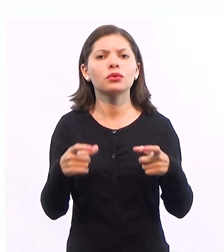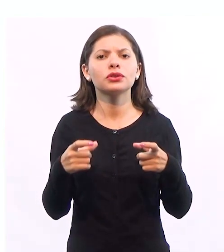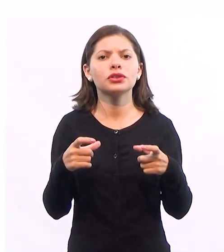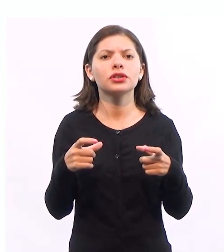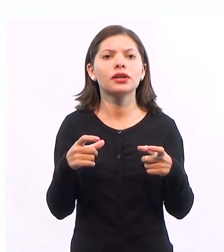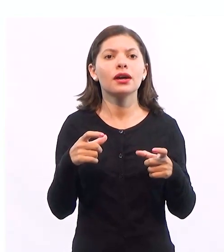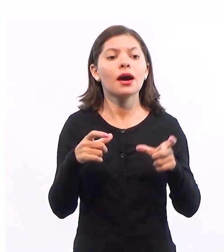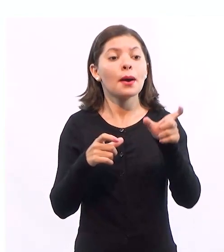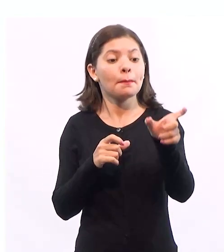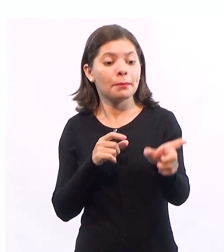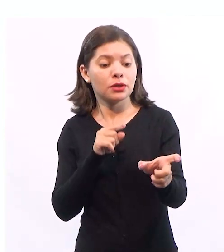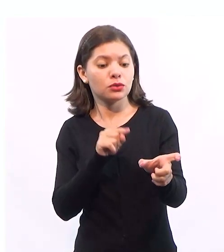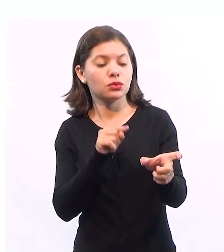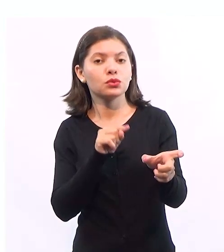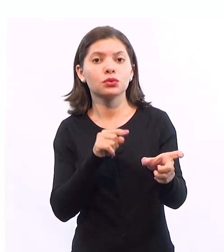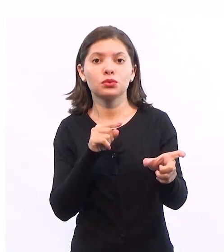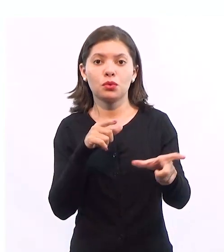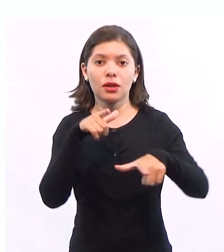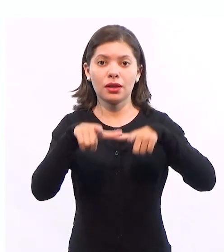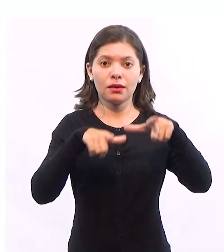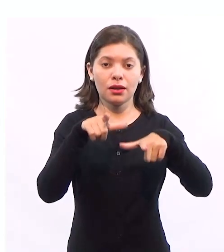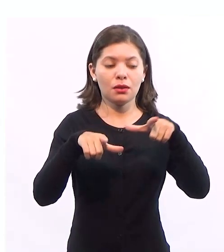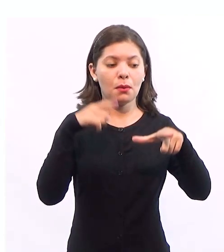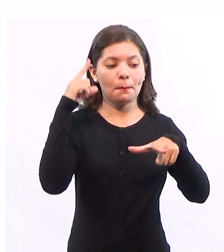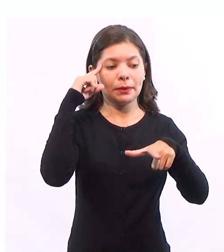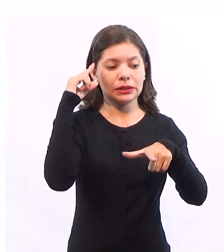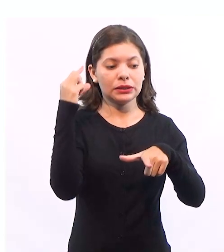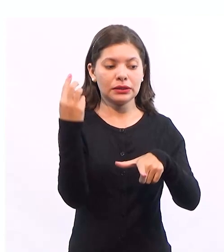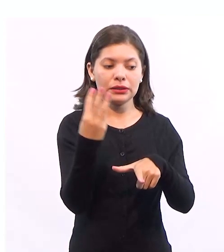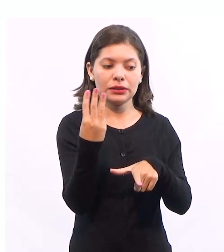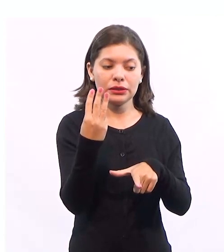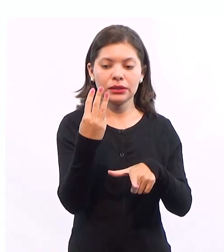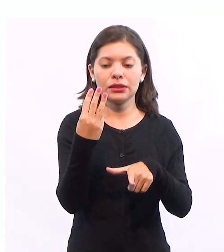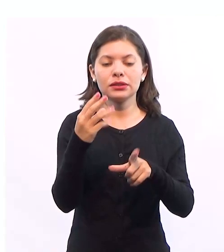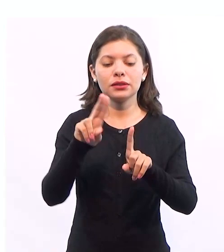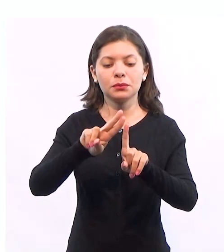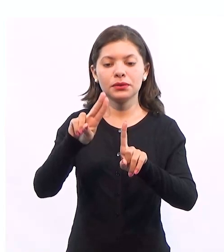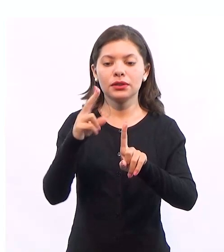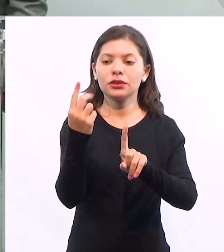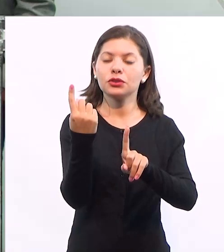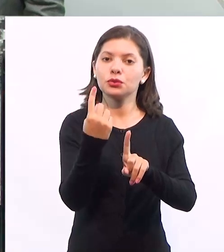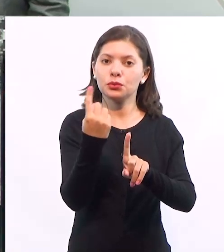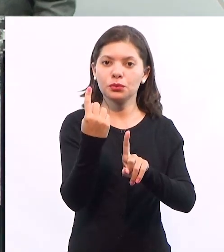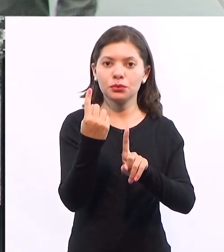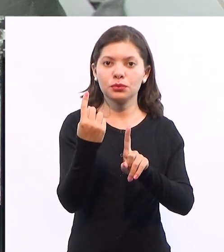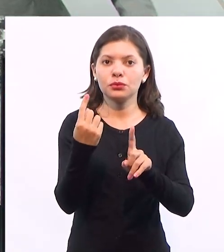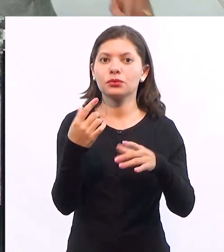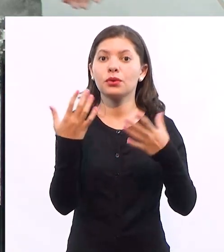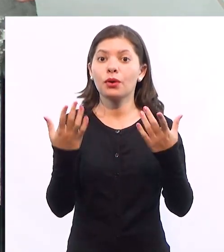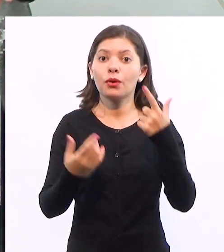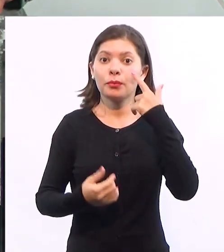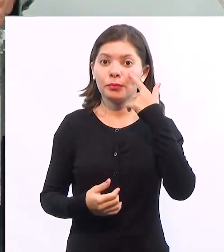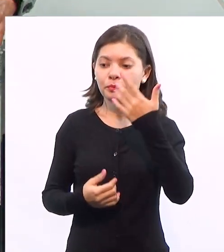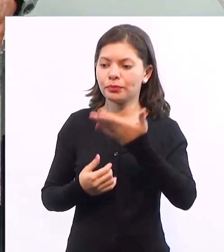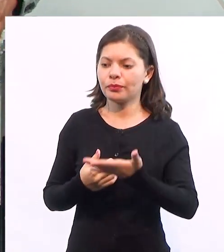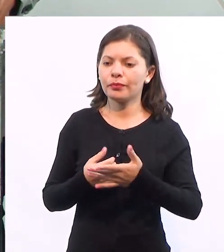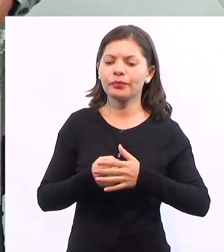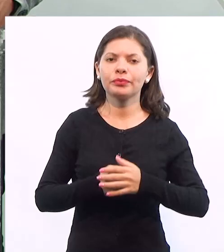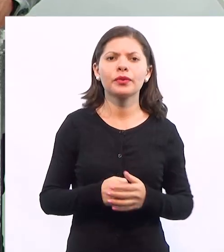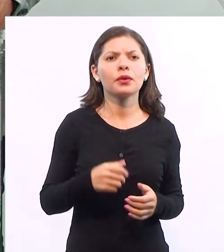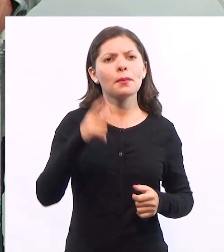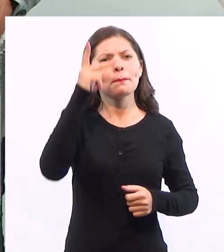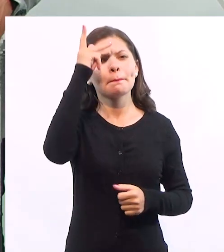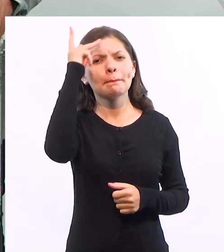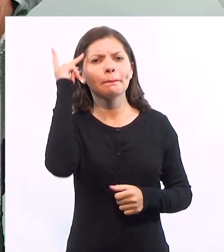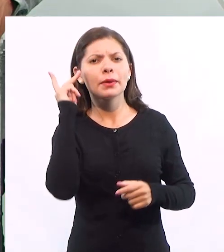tá? Ó, pensando nessas 3 aqui que nós falamos na unidade 1, onde está o trabalhador? Veja bem aí, ó, como